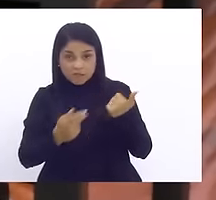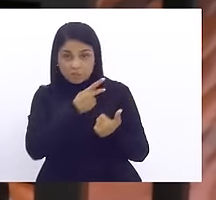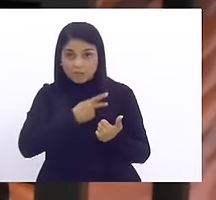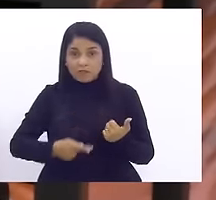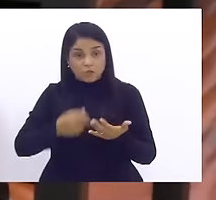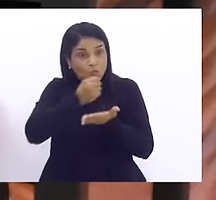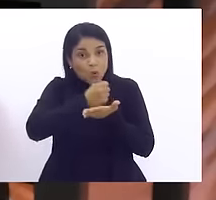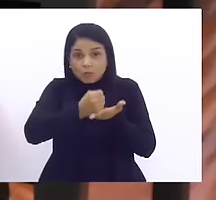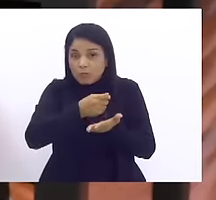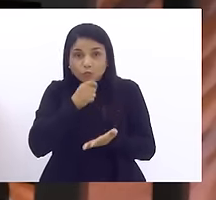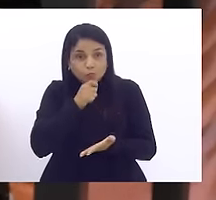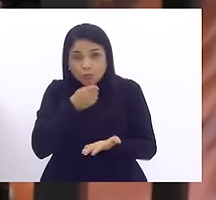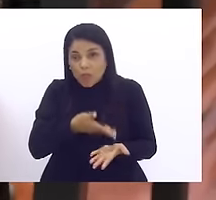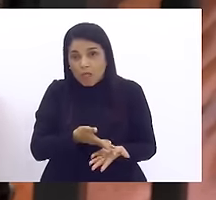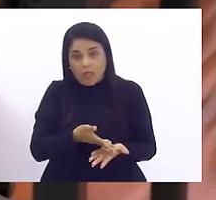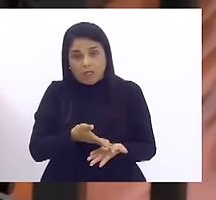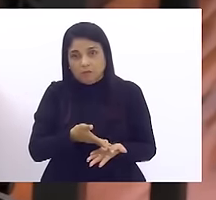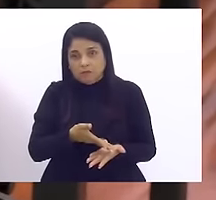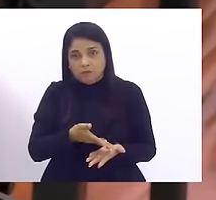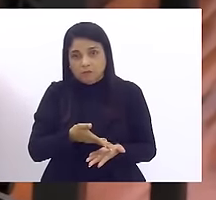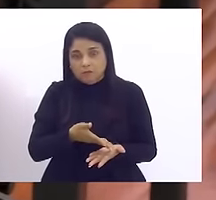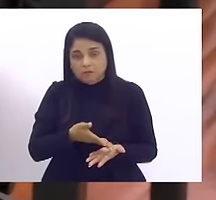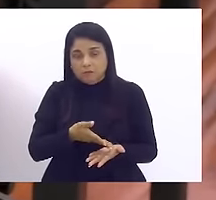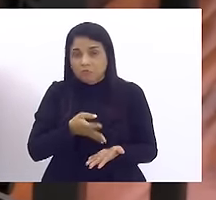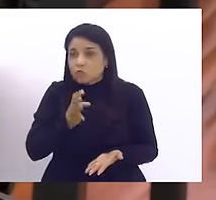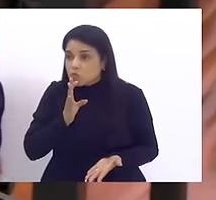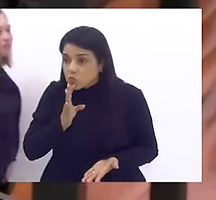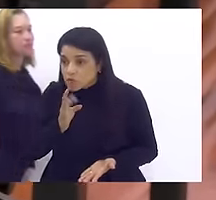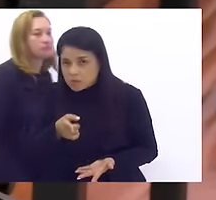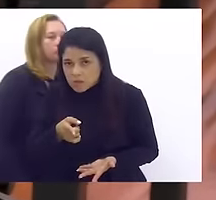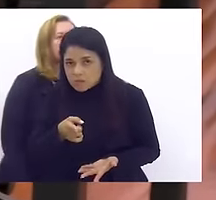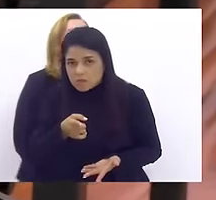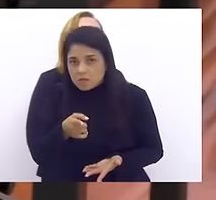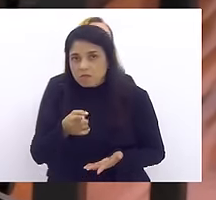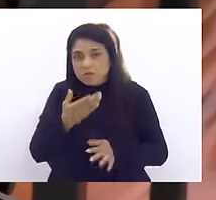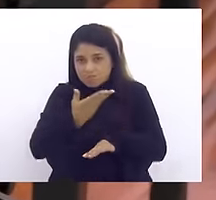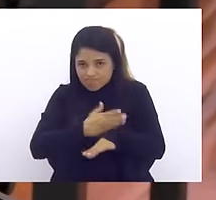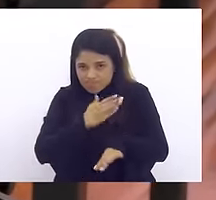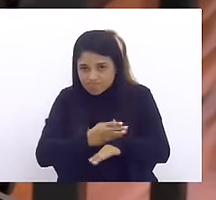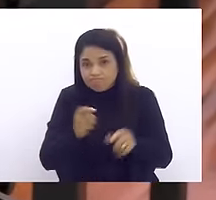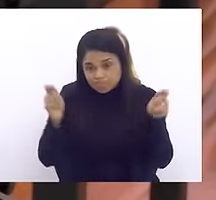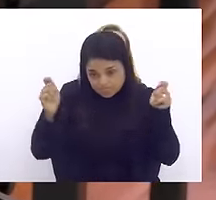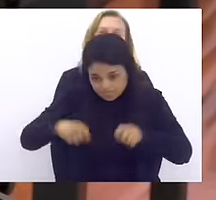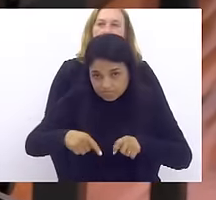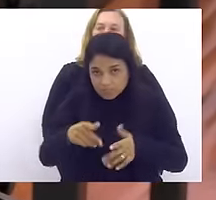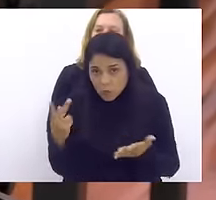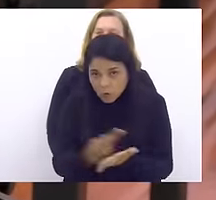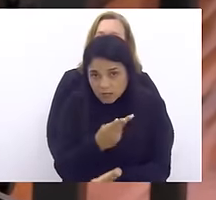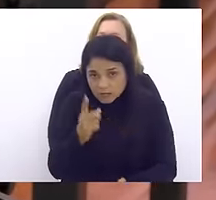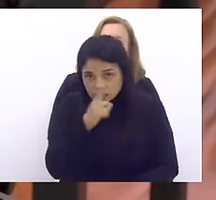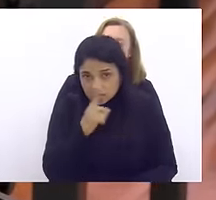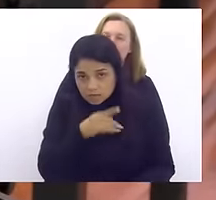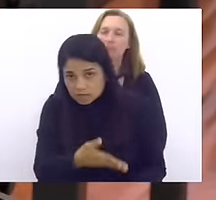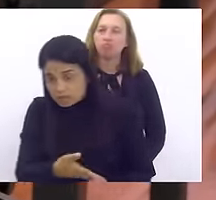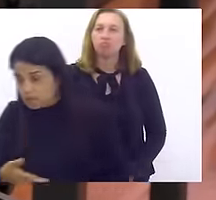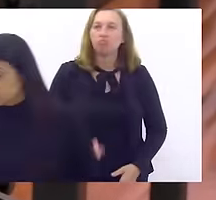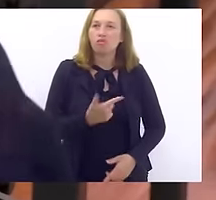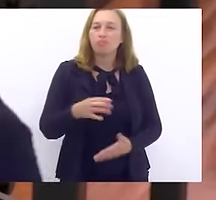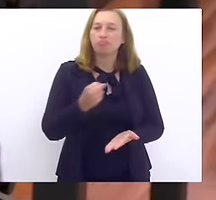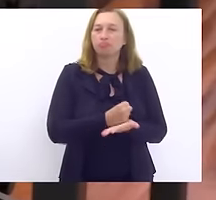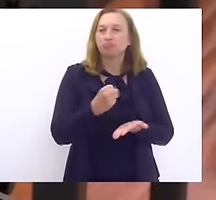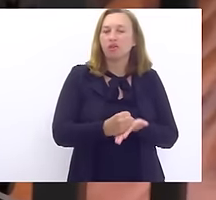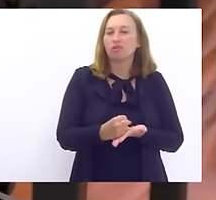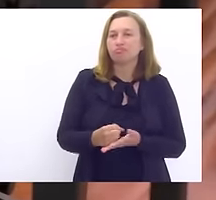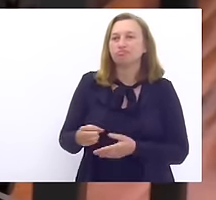encontrar o deputado muito bom muito bom tinha conhecimento que na prática acontece isso também não tá conseguindo encontrar que um